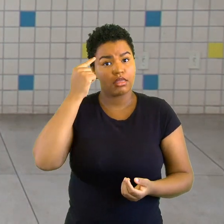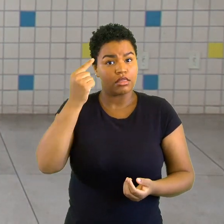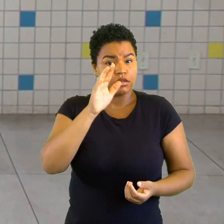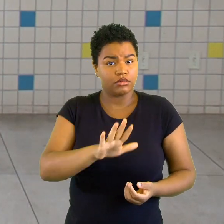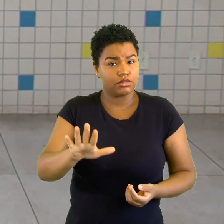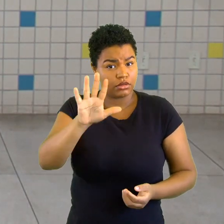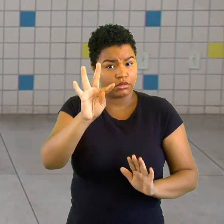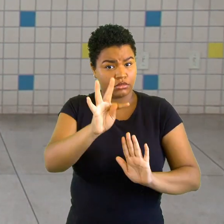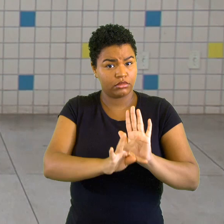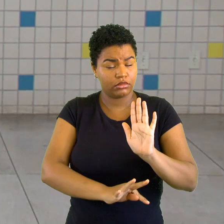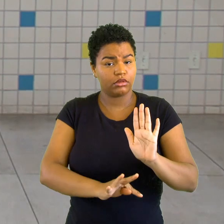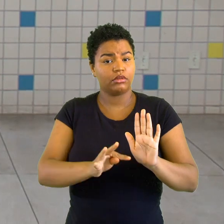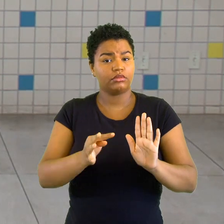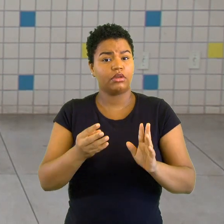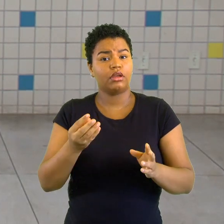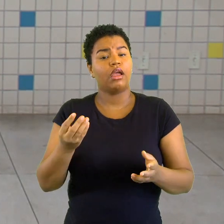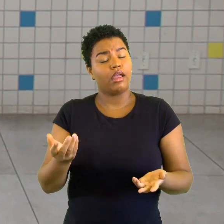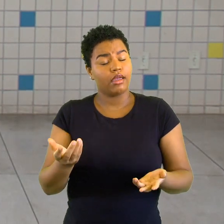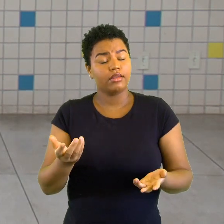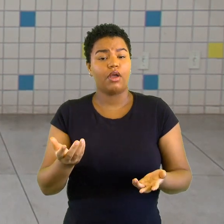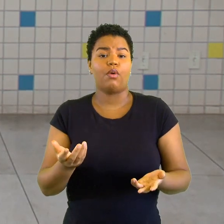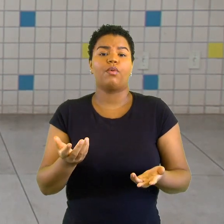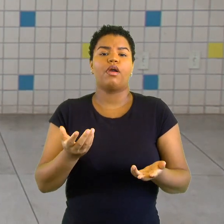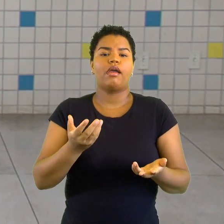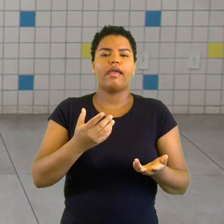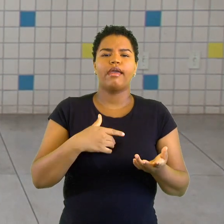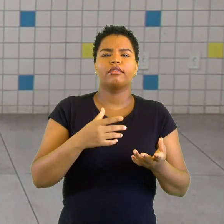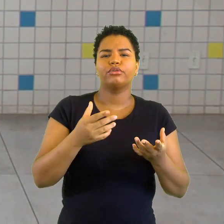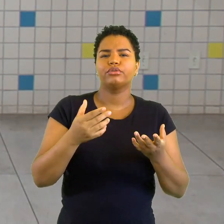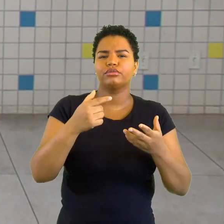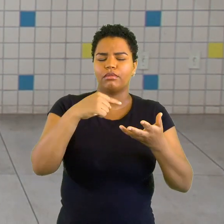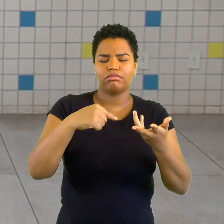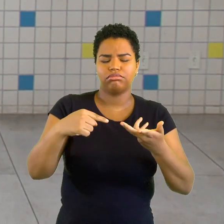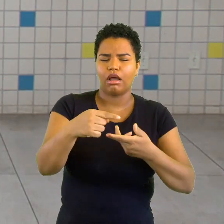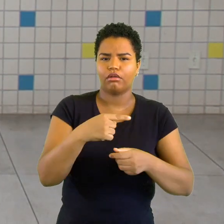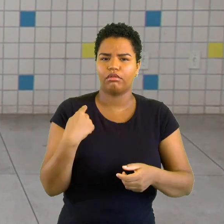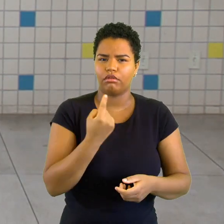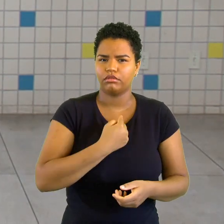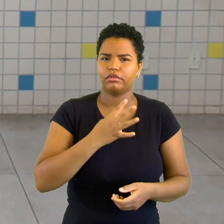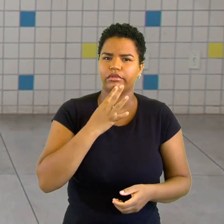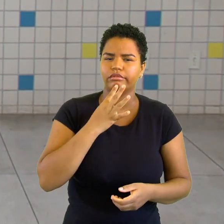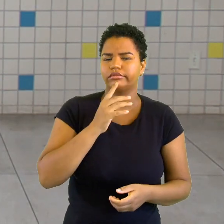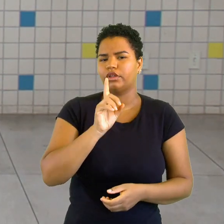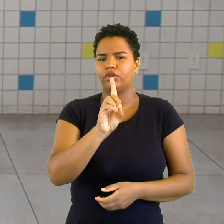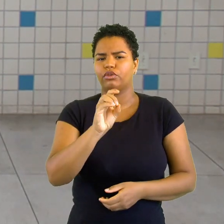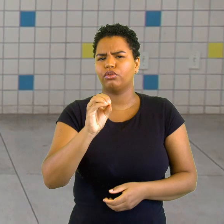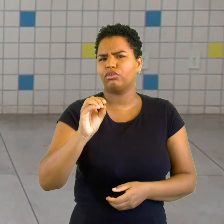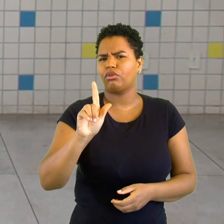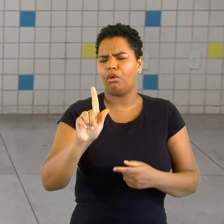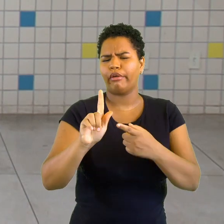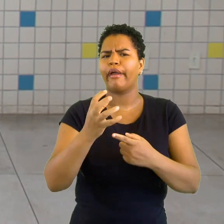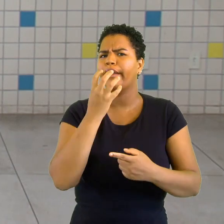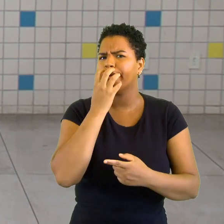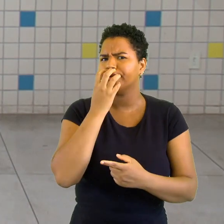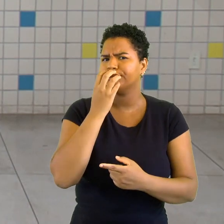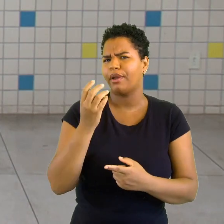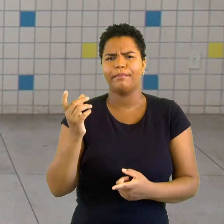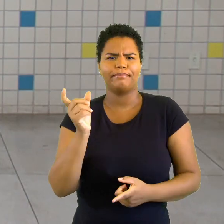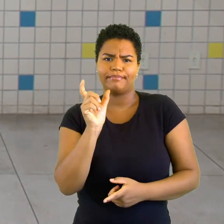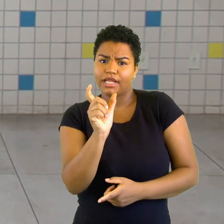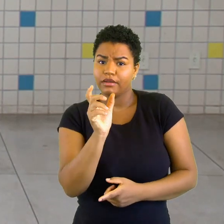A partir dos elementos que nós já conhecemos. Por exemplo, a palavra dog, né, cachorro, é uma palavra comum.